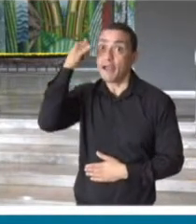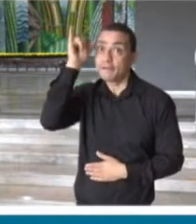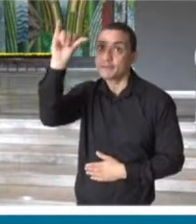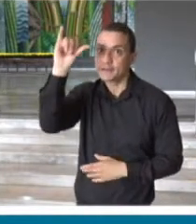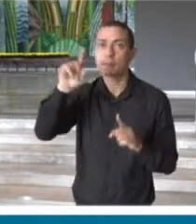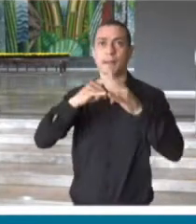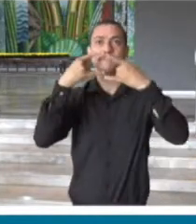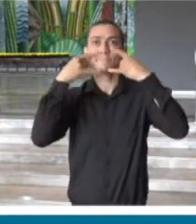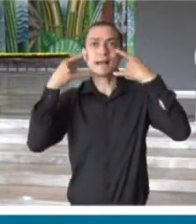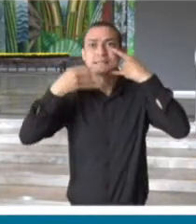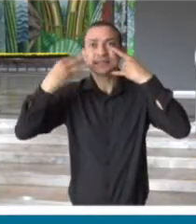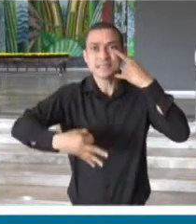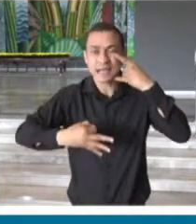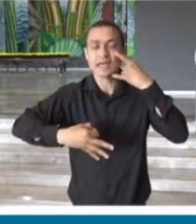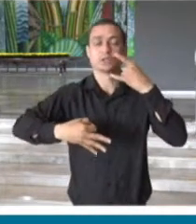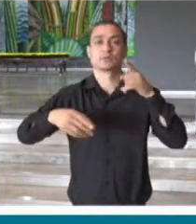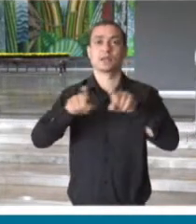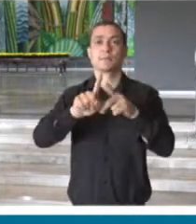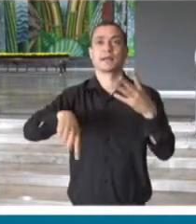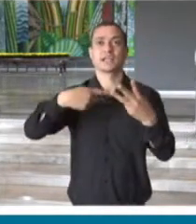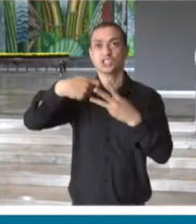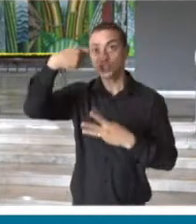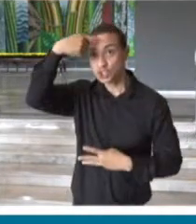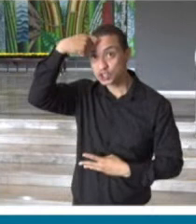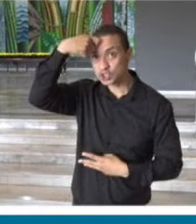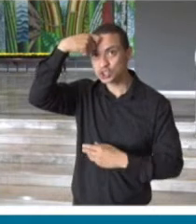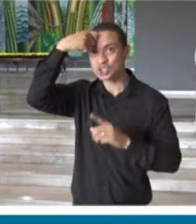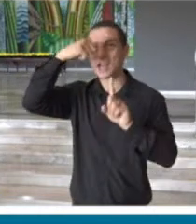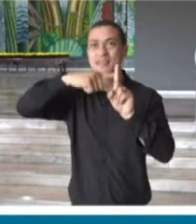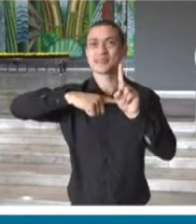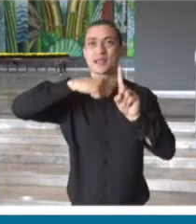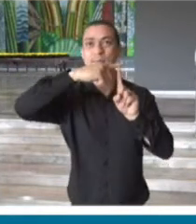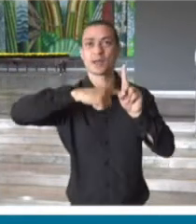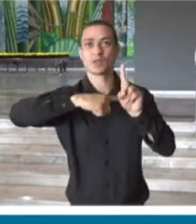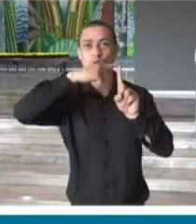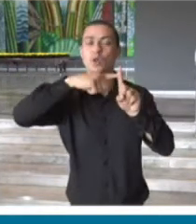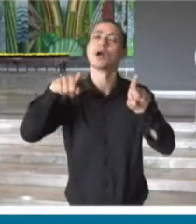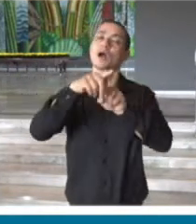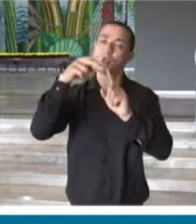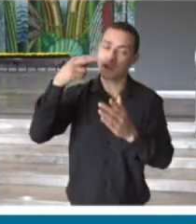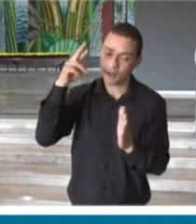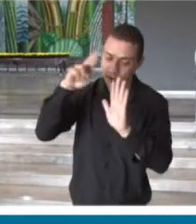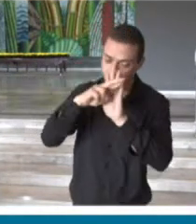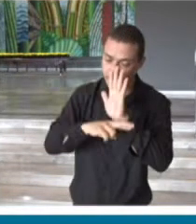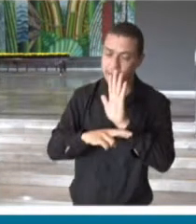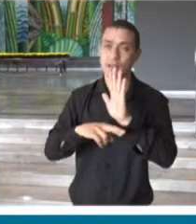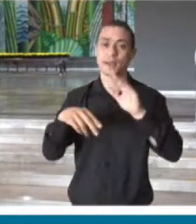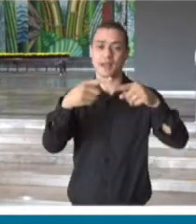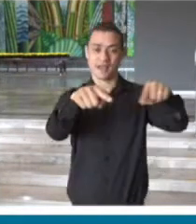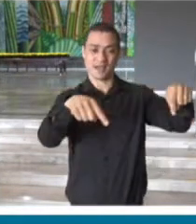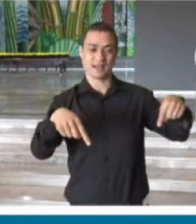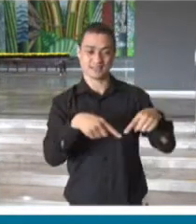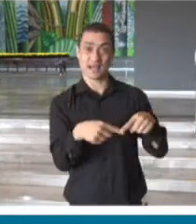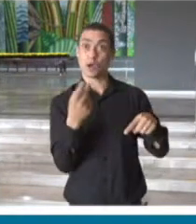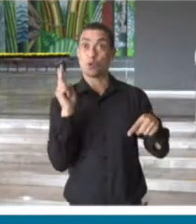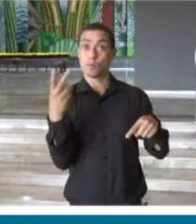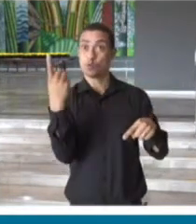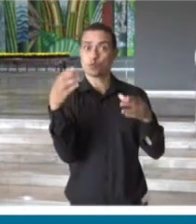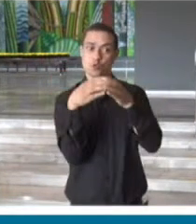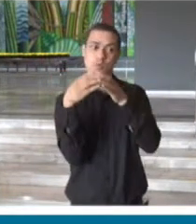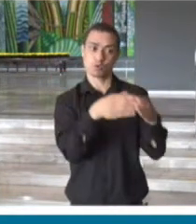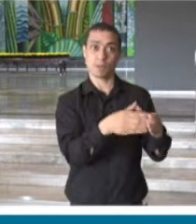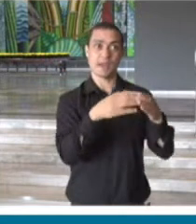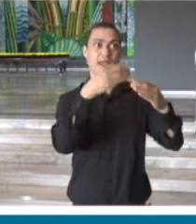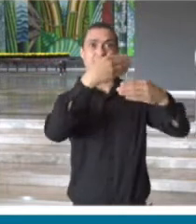máscaras. A aferição da temperatura permanece como uma regra. Manter a sala isolada, ou seja, só para aquela turma e